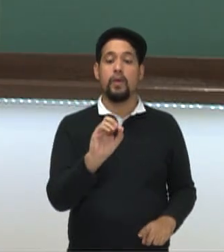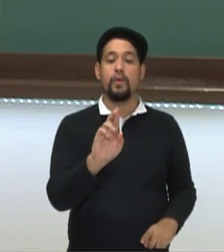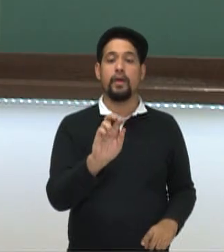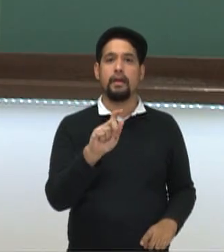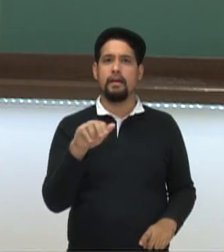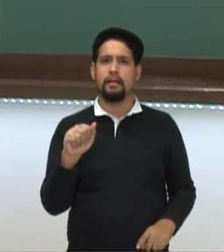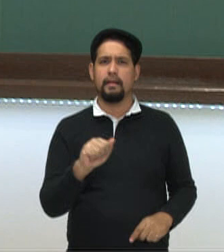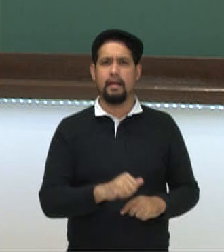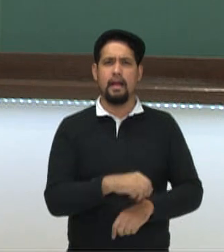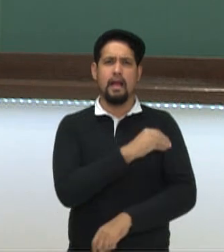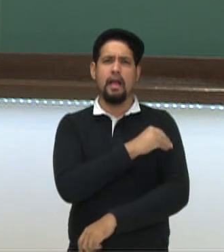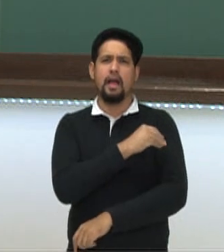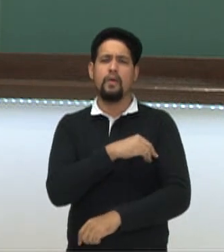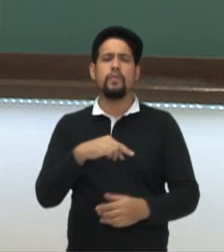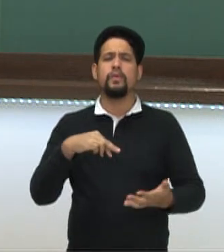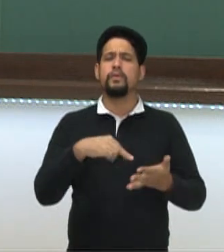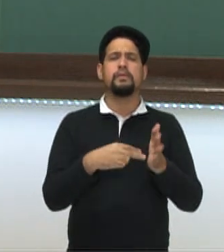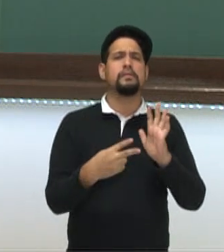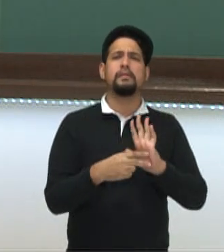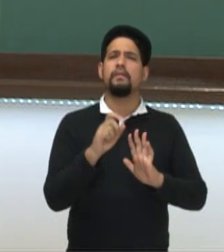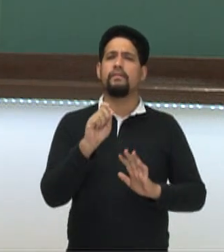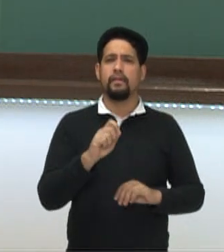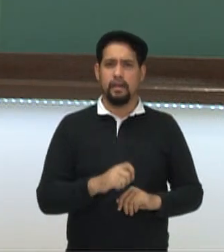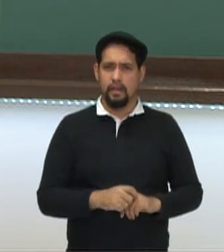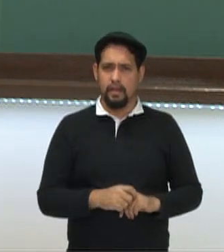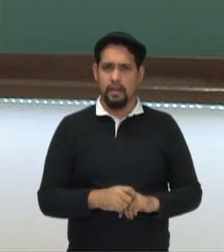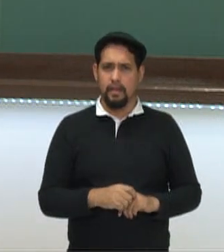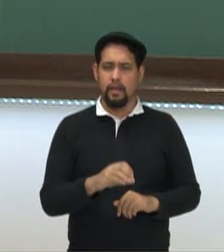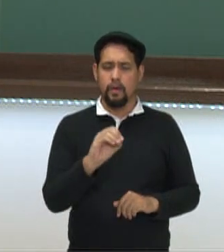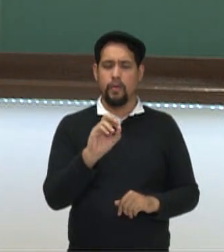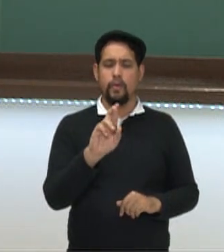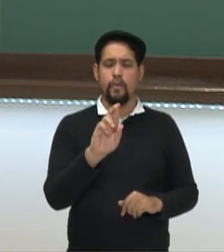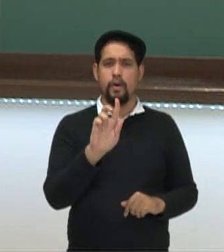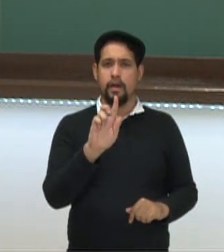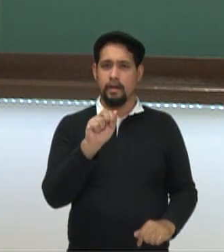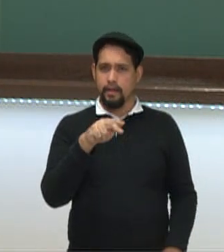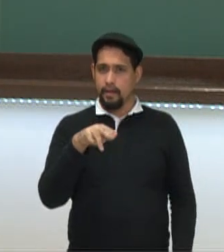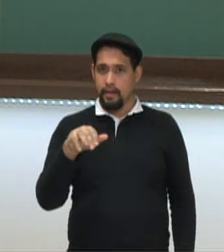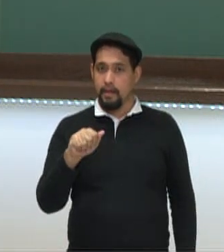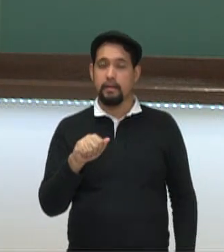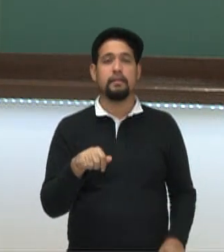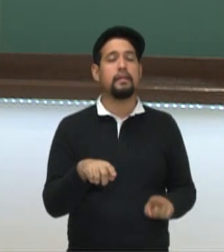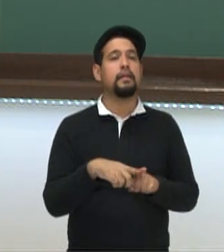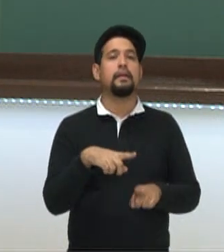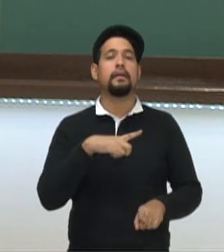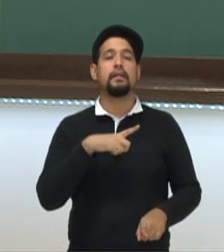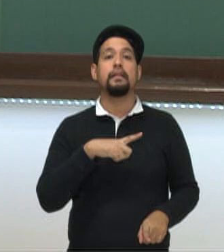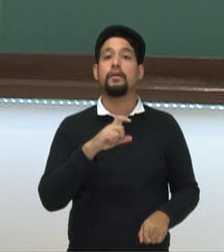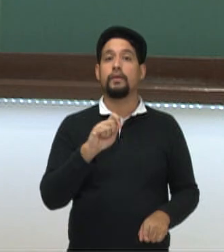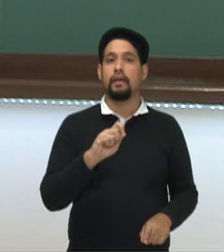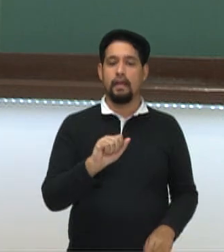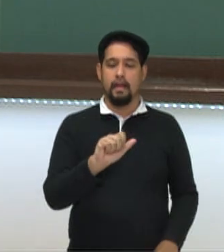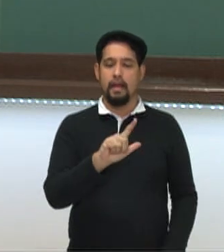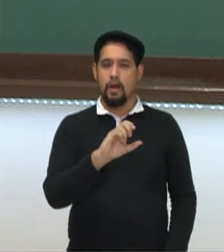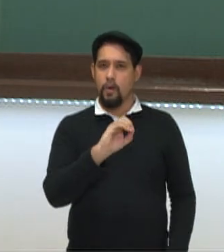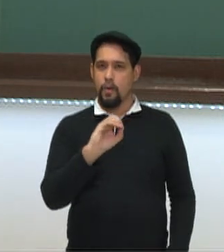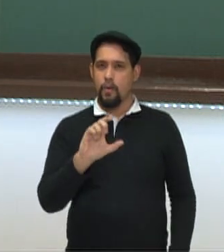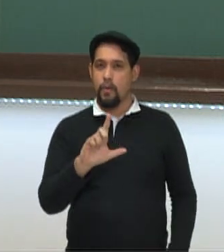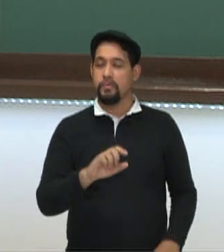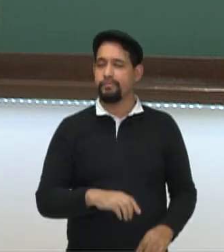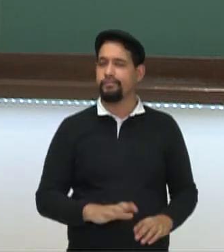álcool. O que caracteriza uma substância orgânica como pertencente à função álcool?